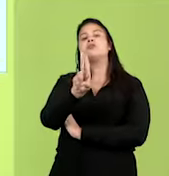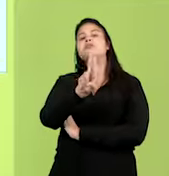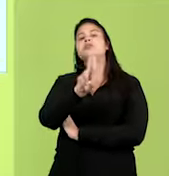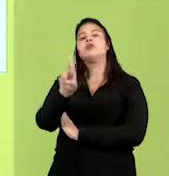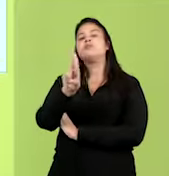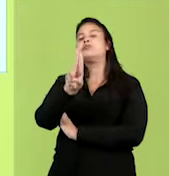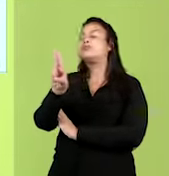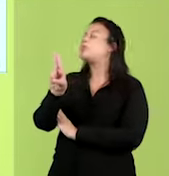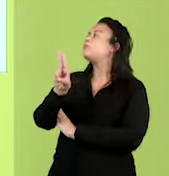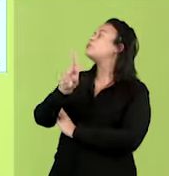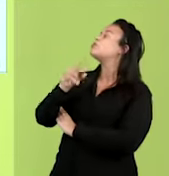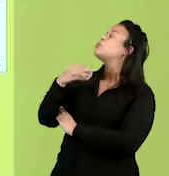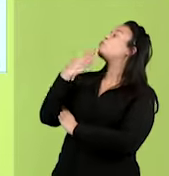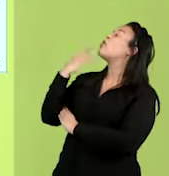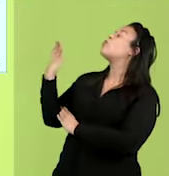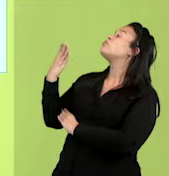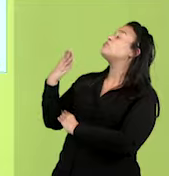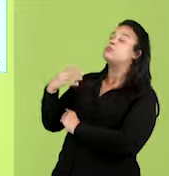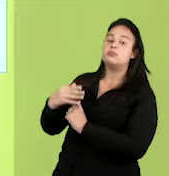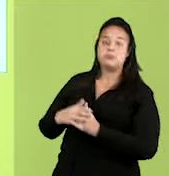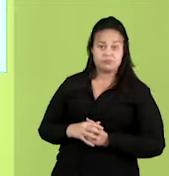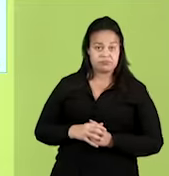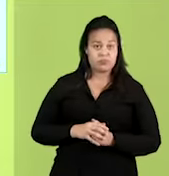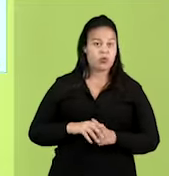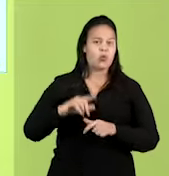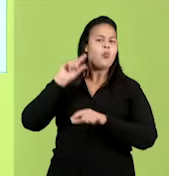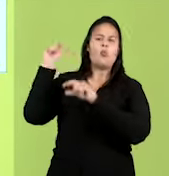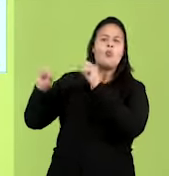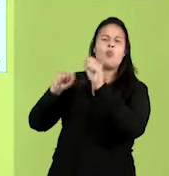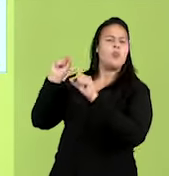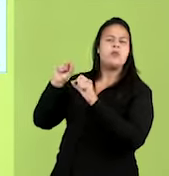desse. Então, o que é um polígono